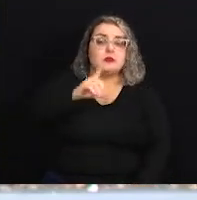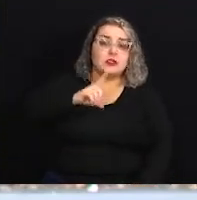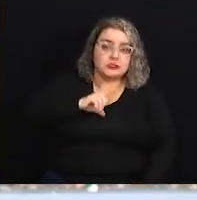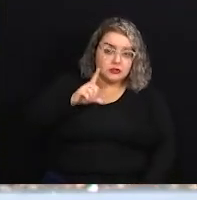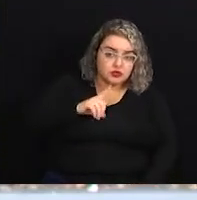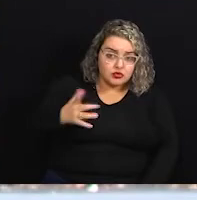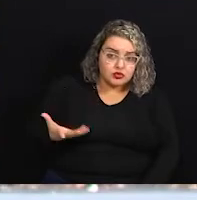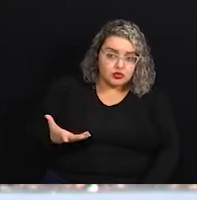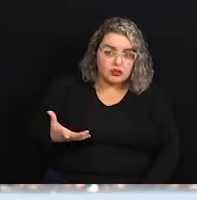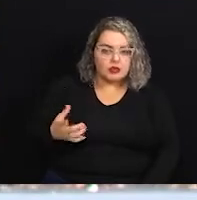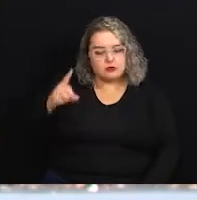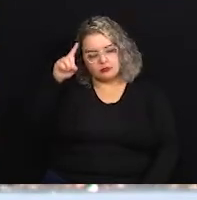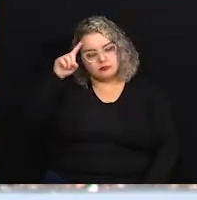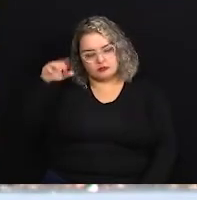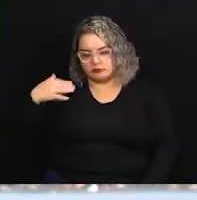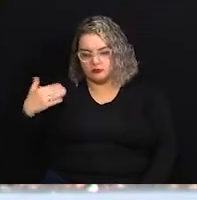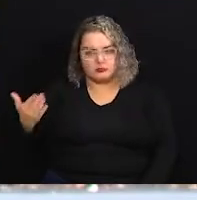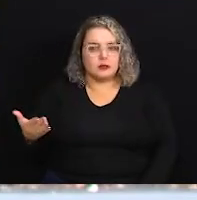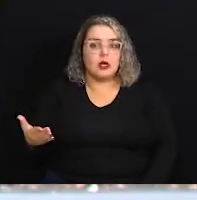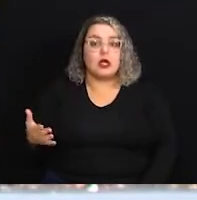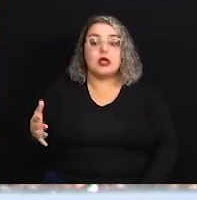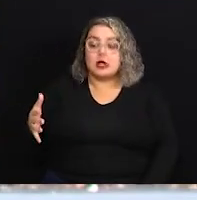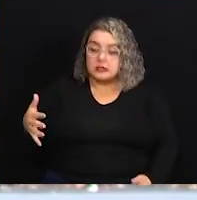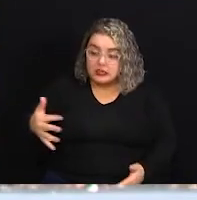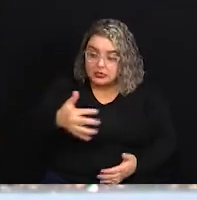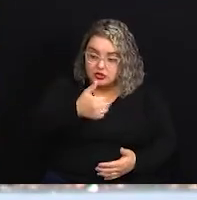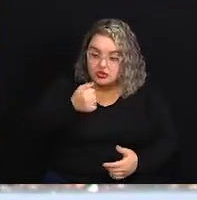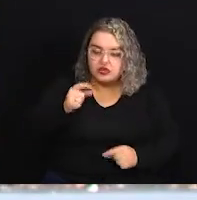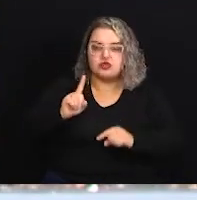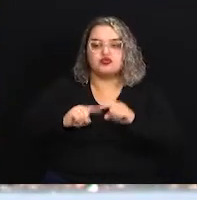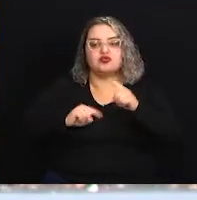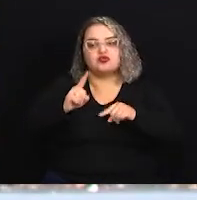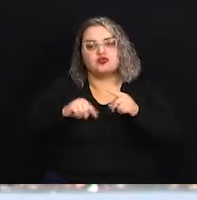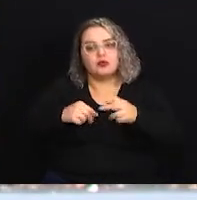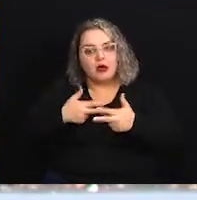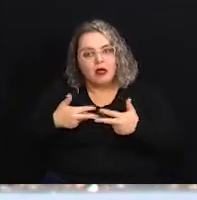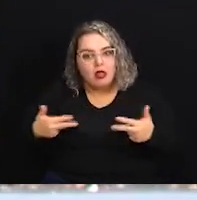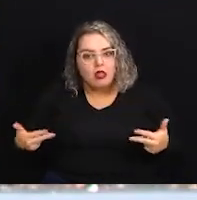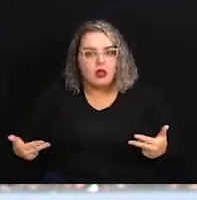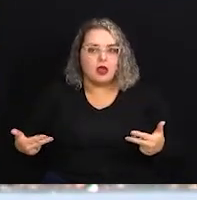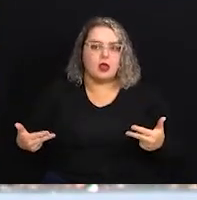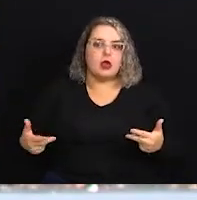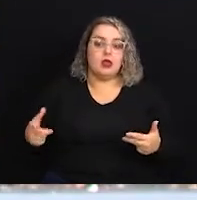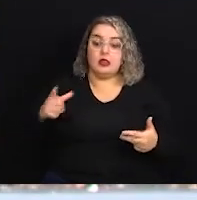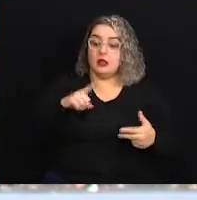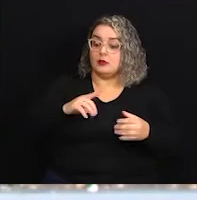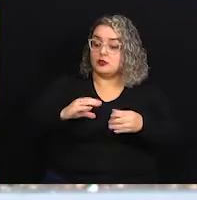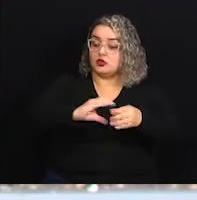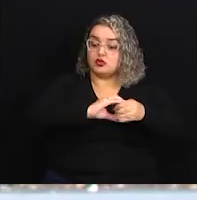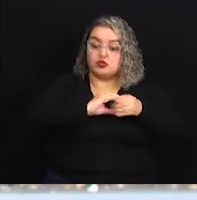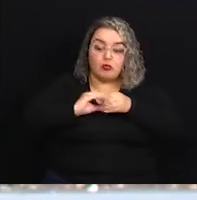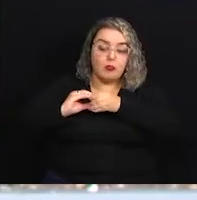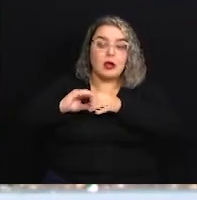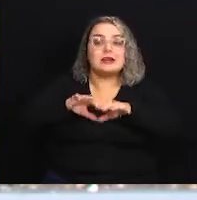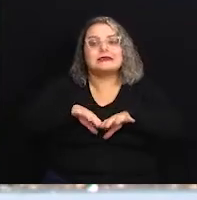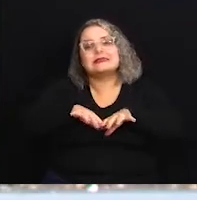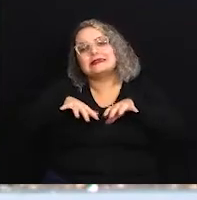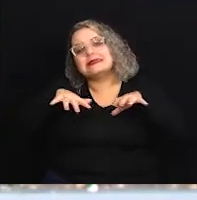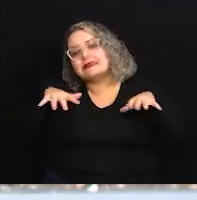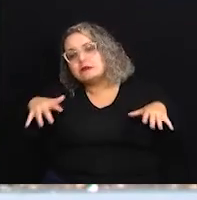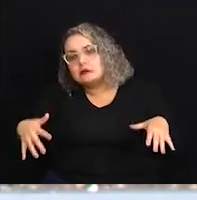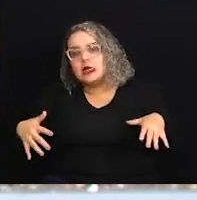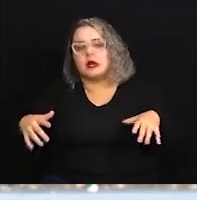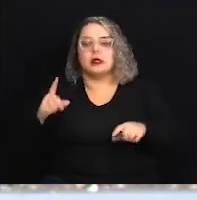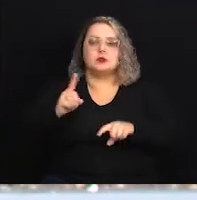têm diariamente ou semanalmente, elas retiram esses materiais recicláveis. Nós temos cooperativas que separam esses